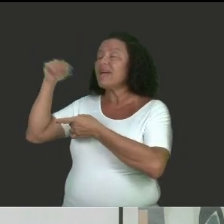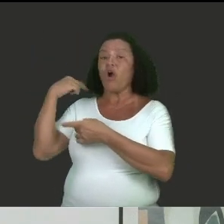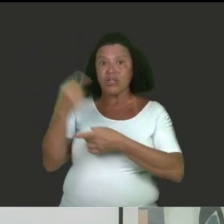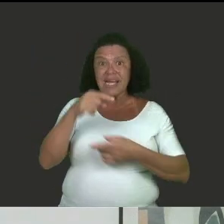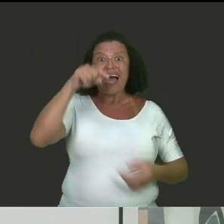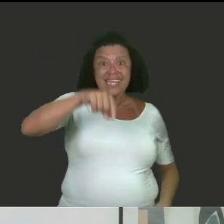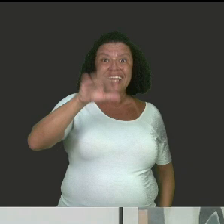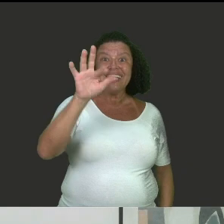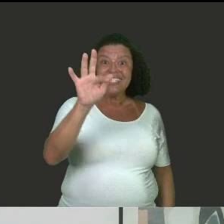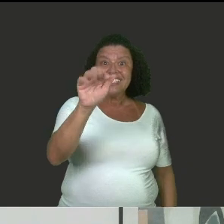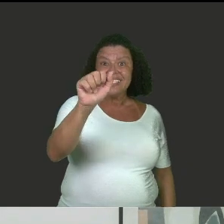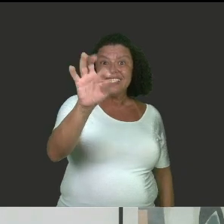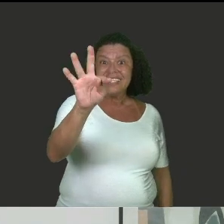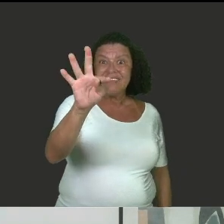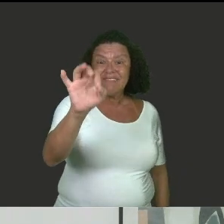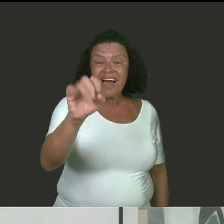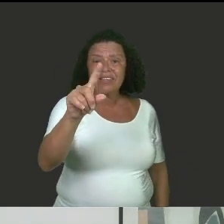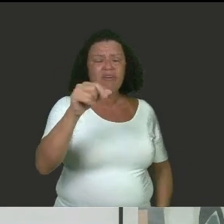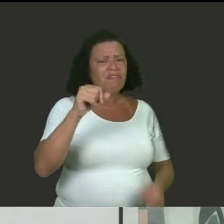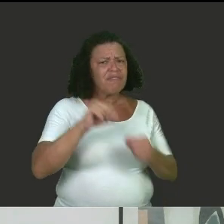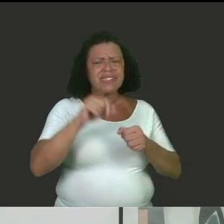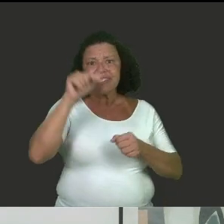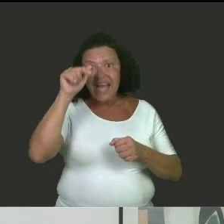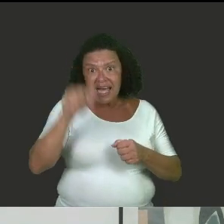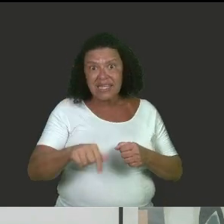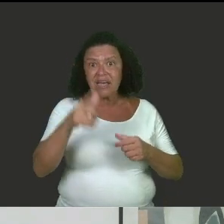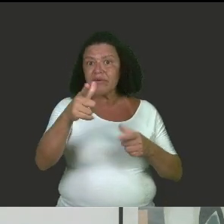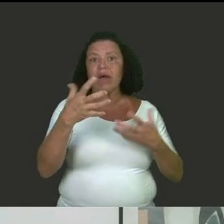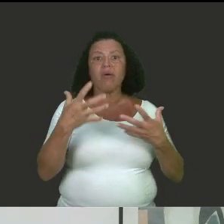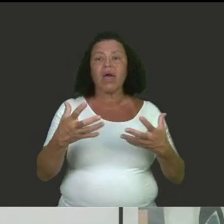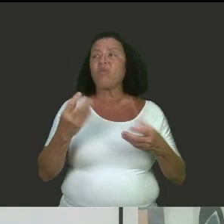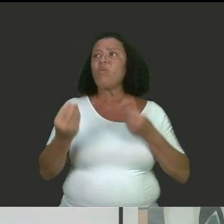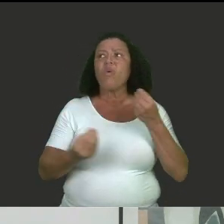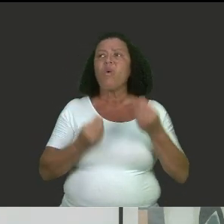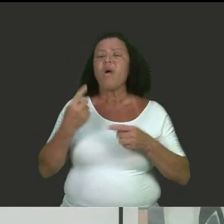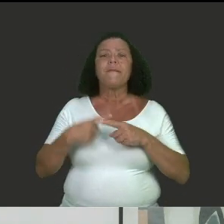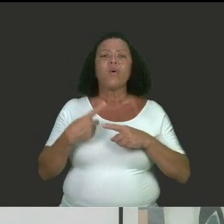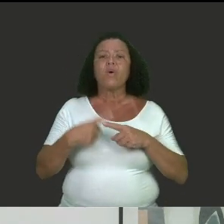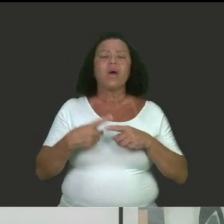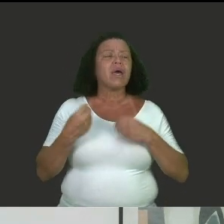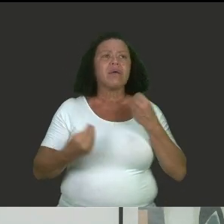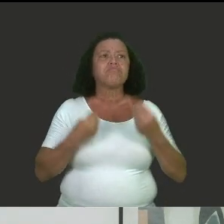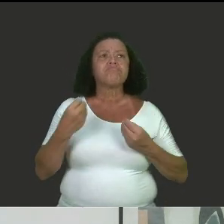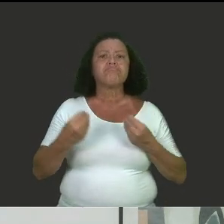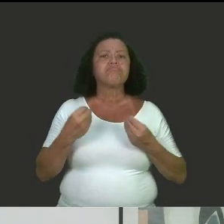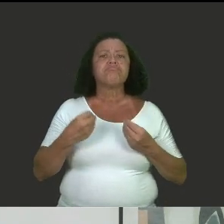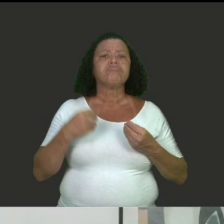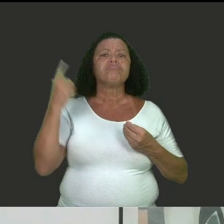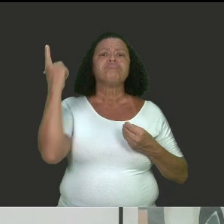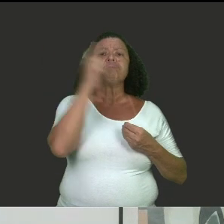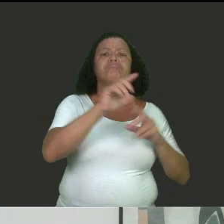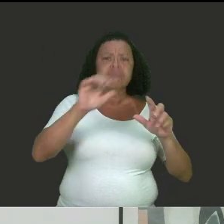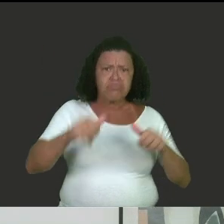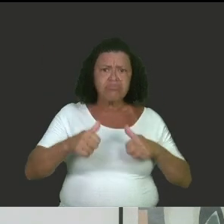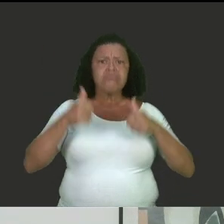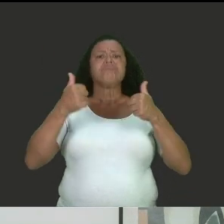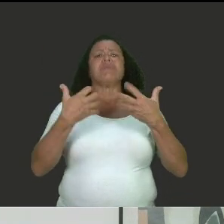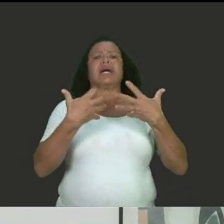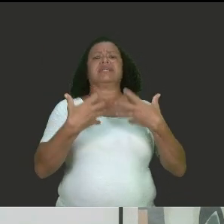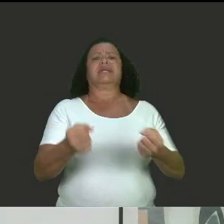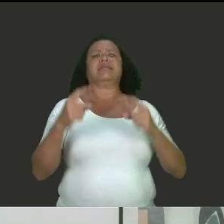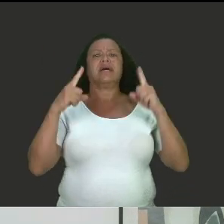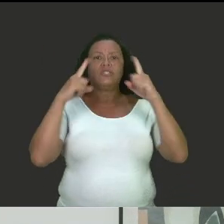aqui, a gente não tem por que querer constantemente superar e aceitar essas